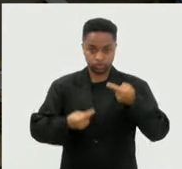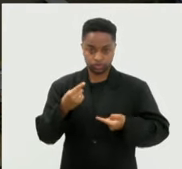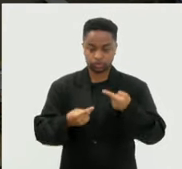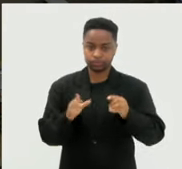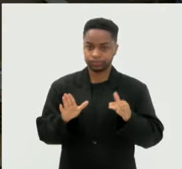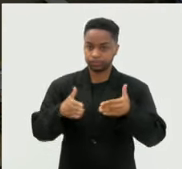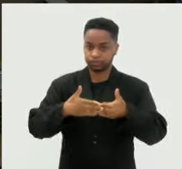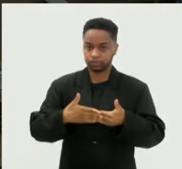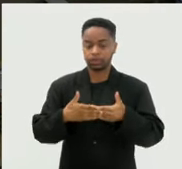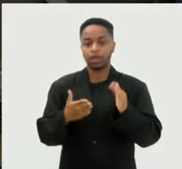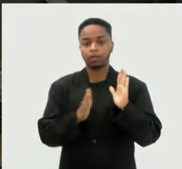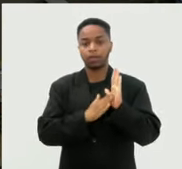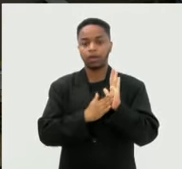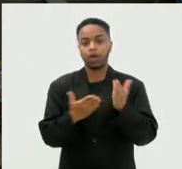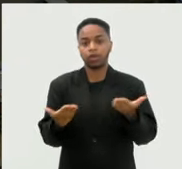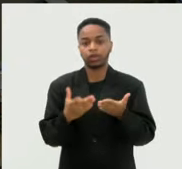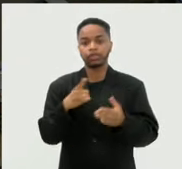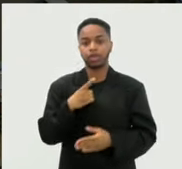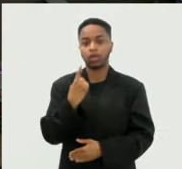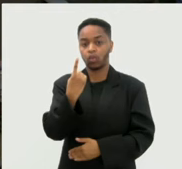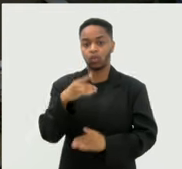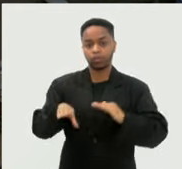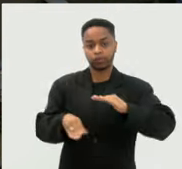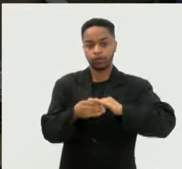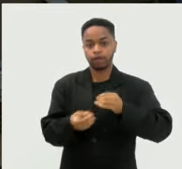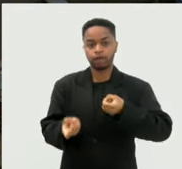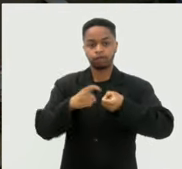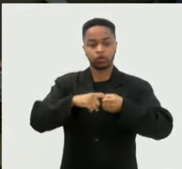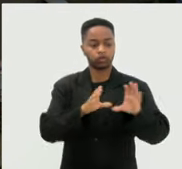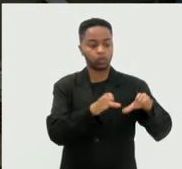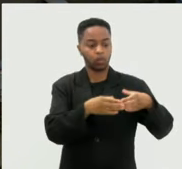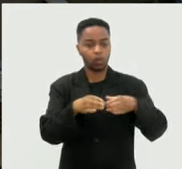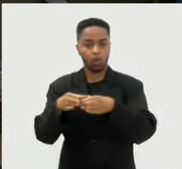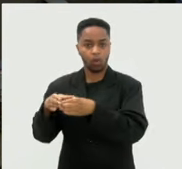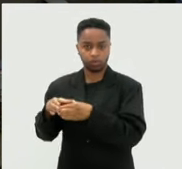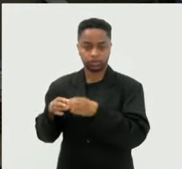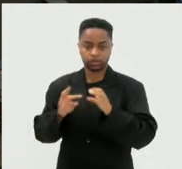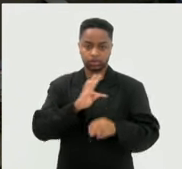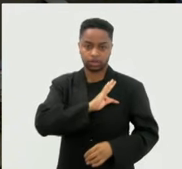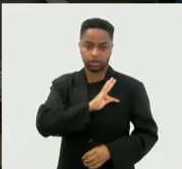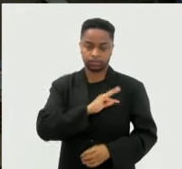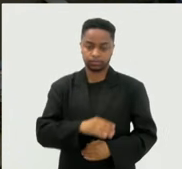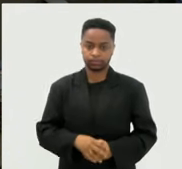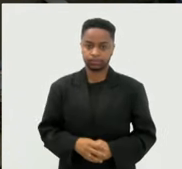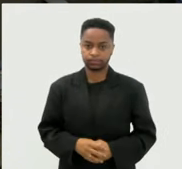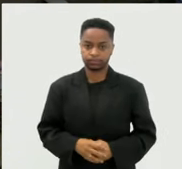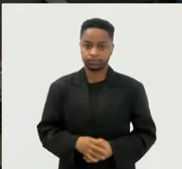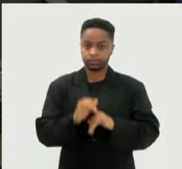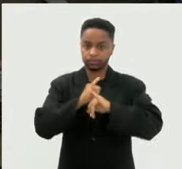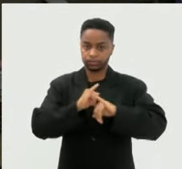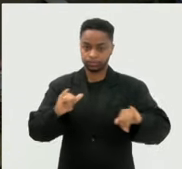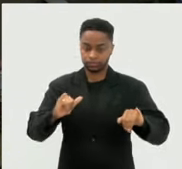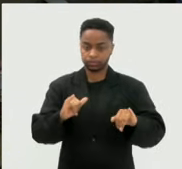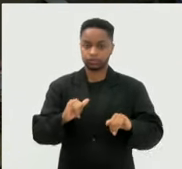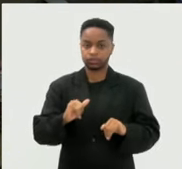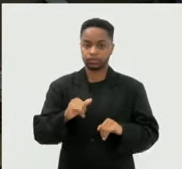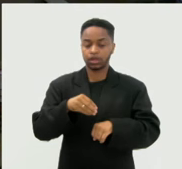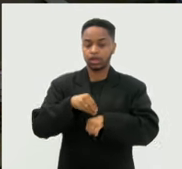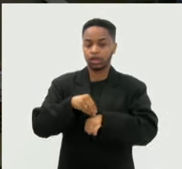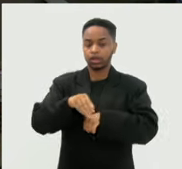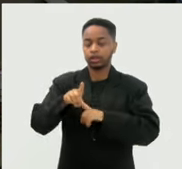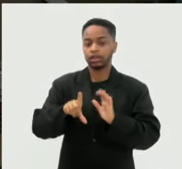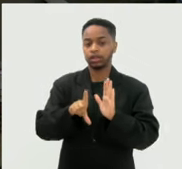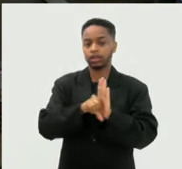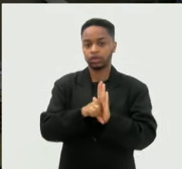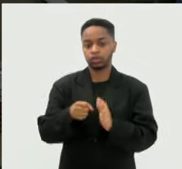discussão, a presente proposta recebeu uma emenda e retorna às comissões técnicas. Anuncio indicação